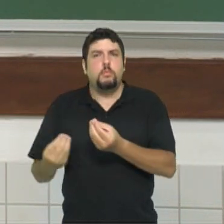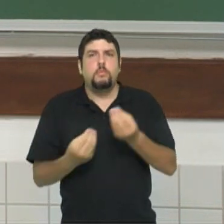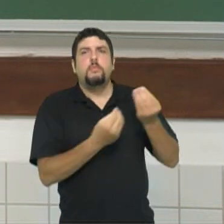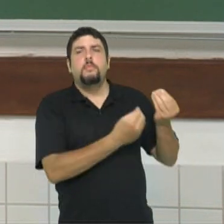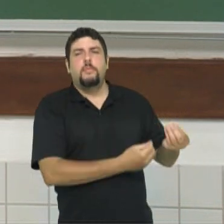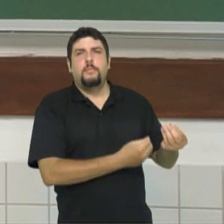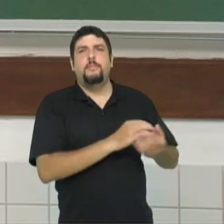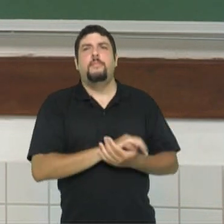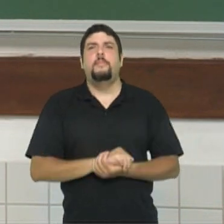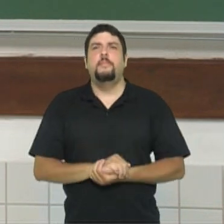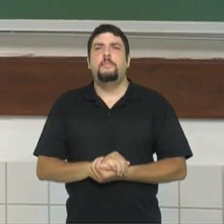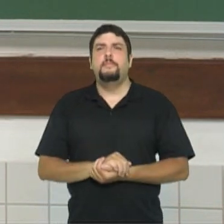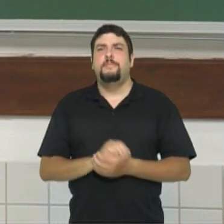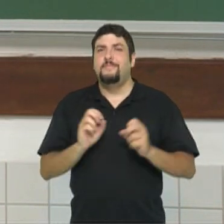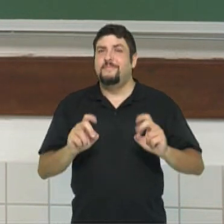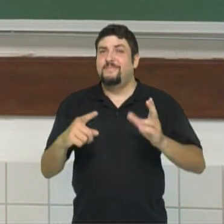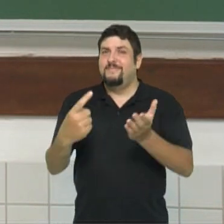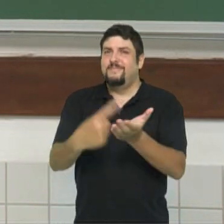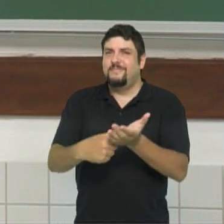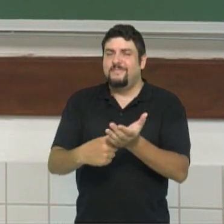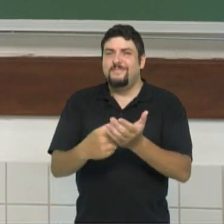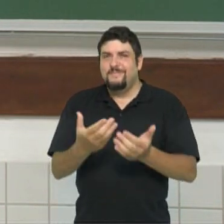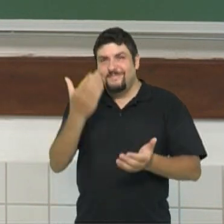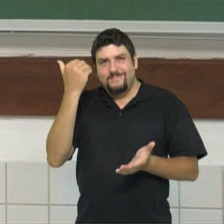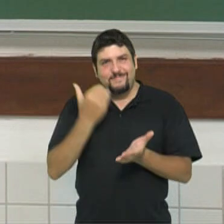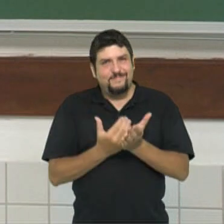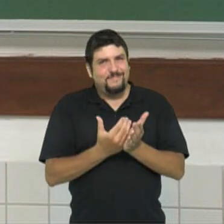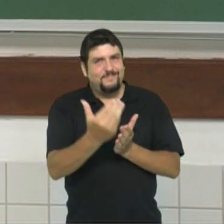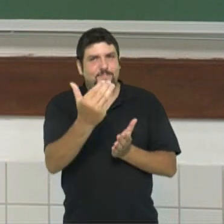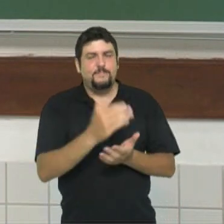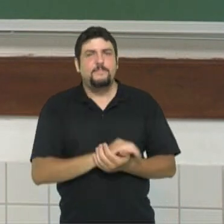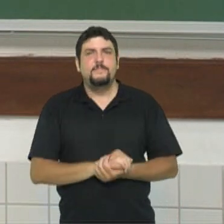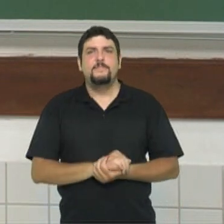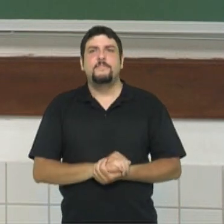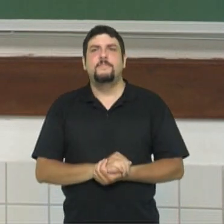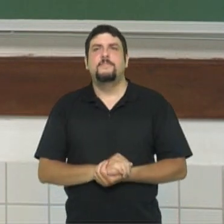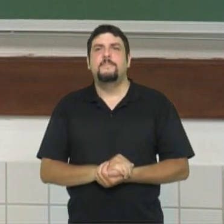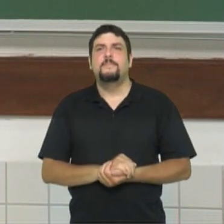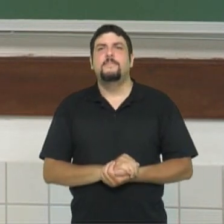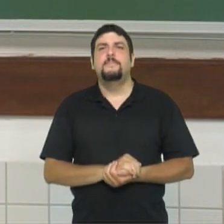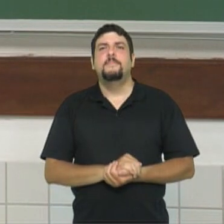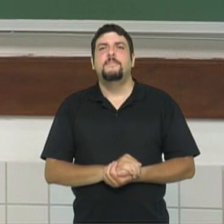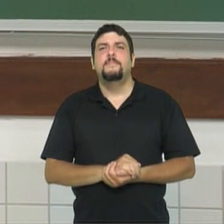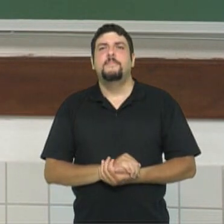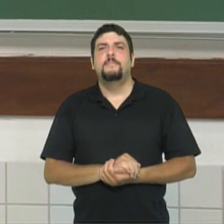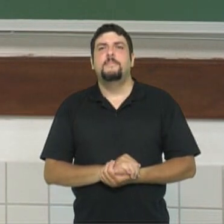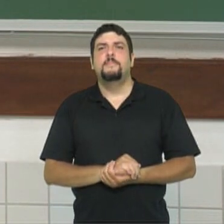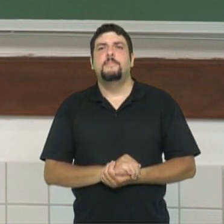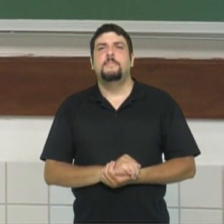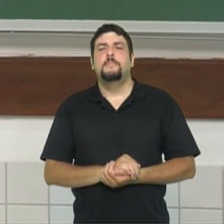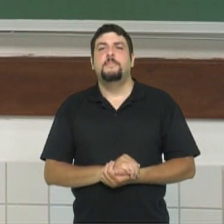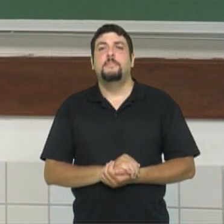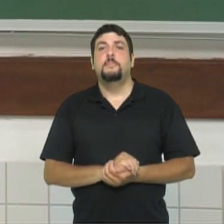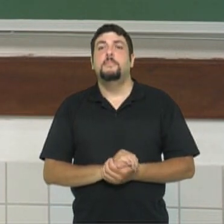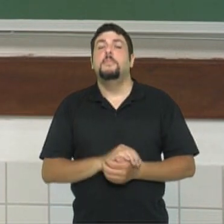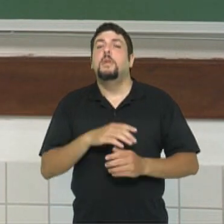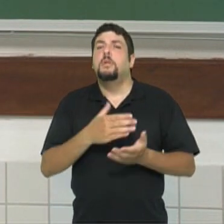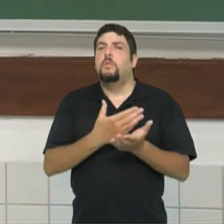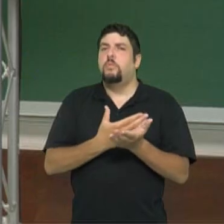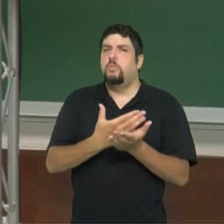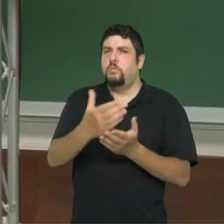de novo para a secretaria. Combinado? Podemos começar a nossa aula de hoje? Vamos começar então? Vamos começar com os